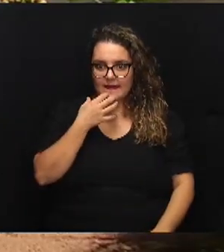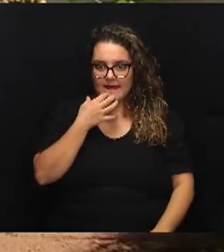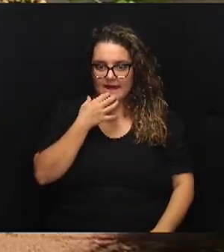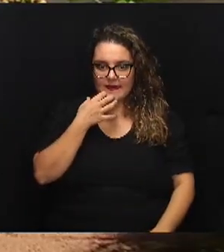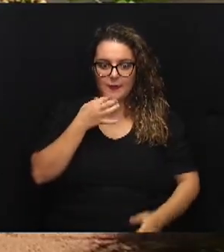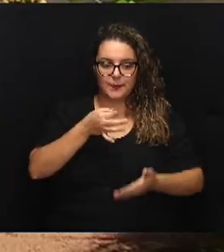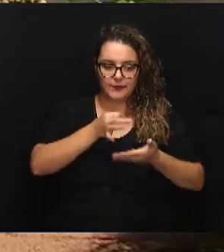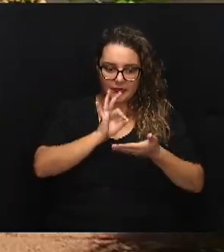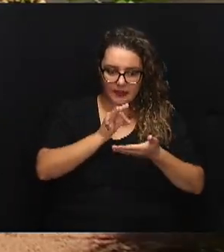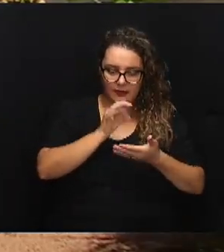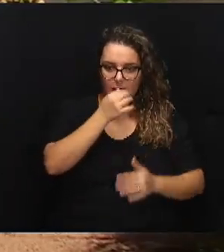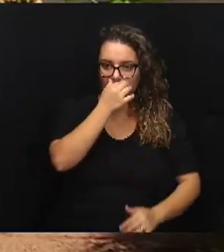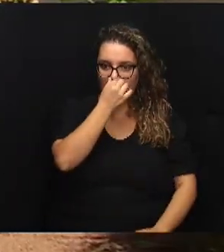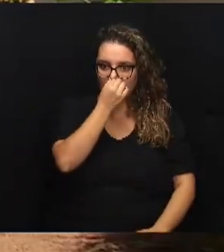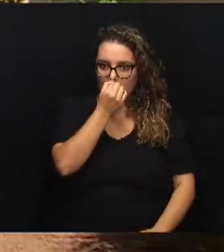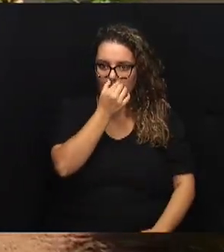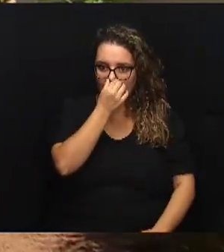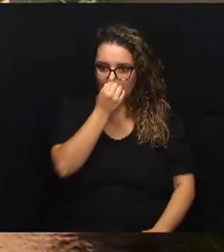café,